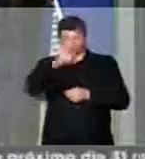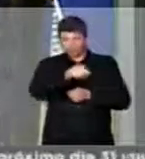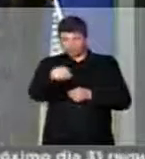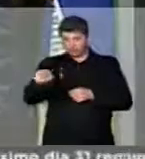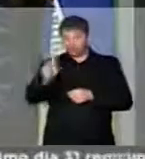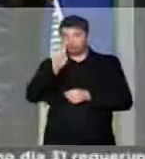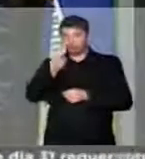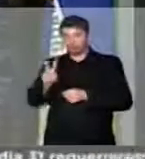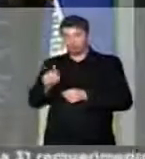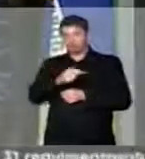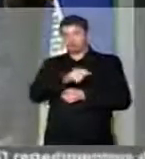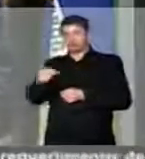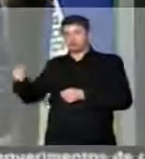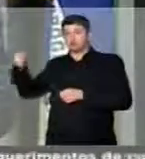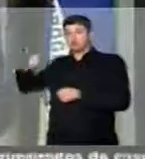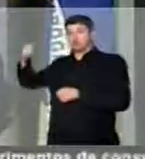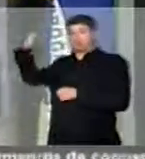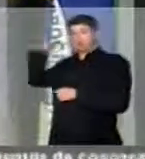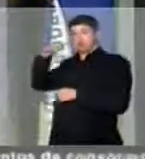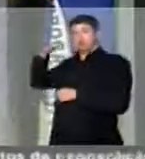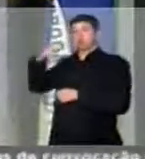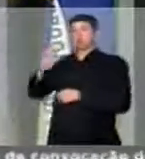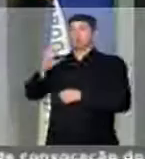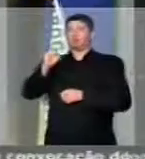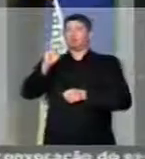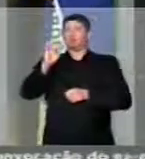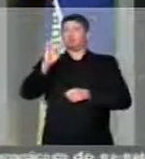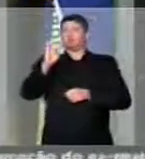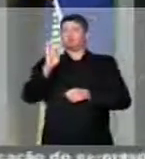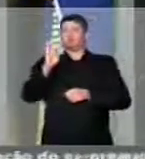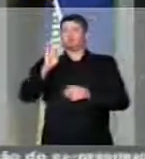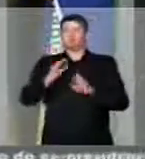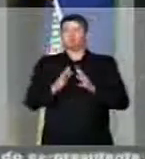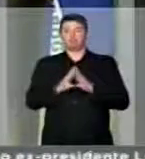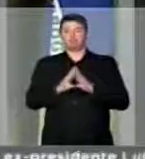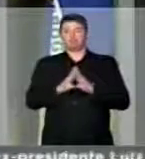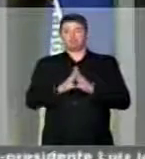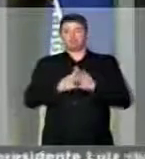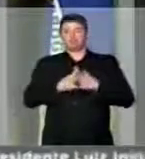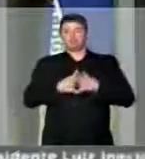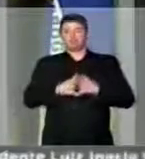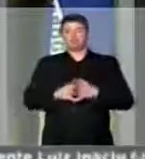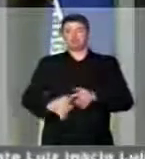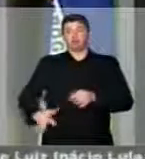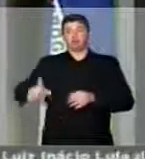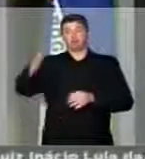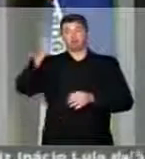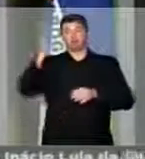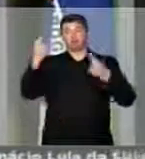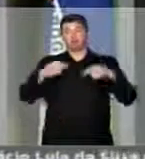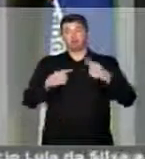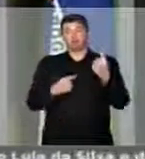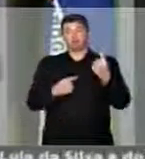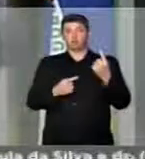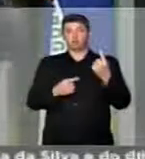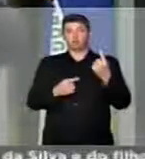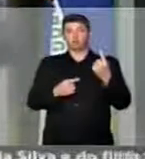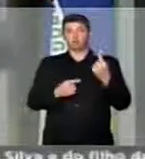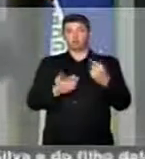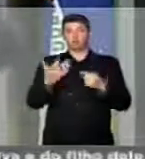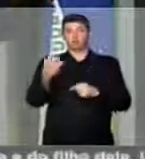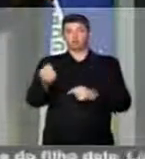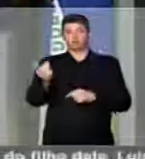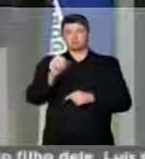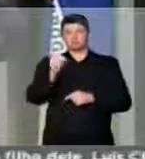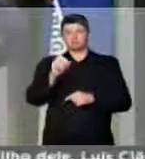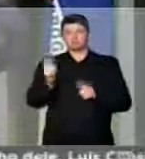viram, na semana passada, o Supremo Tribunal Federal, por 10 votos a 1, negar